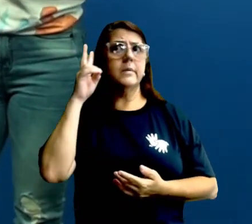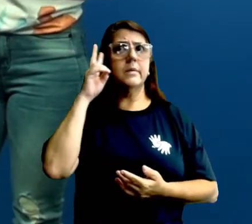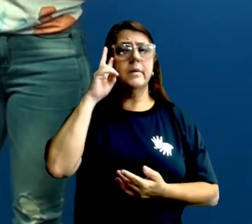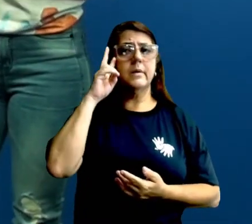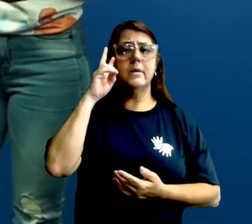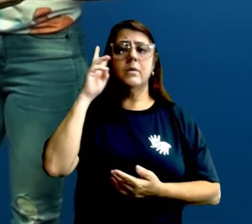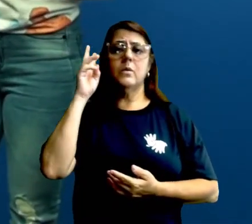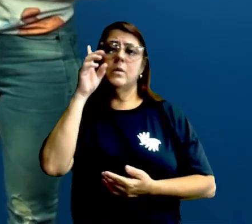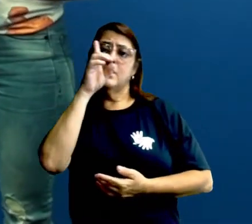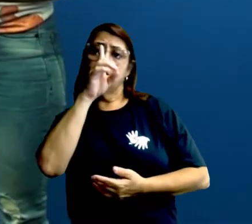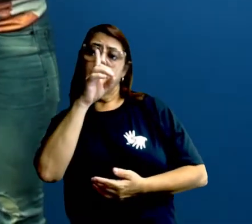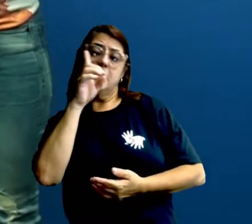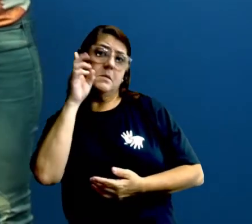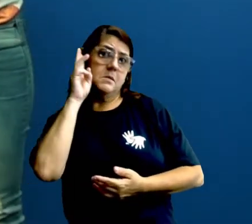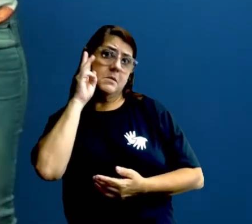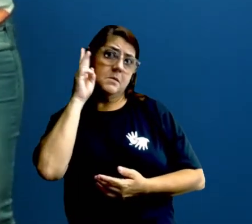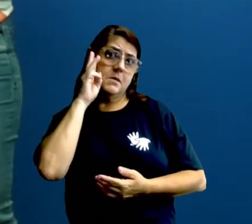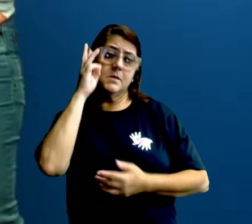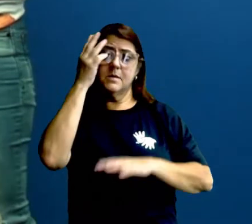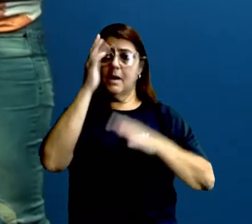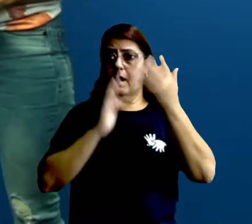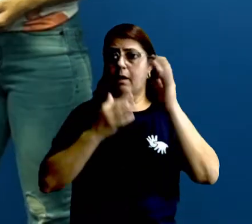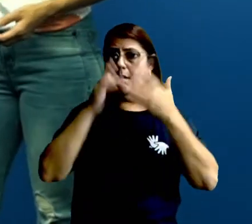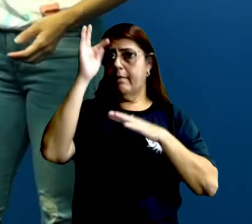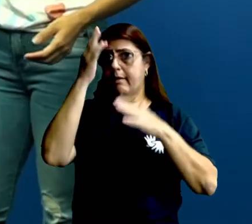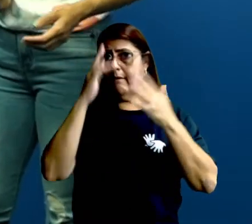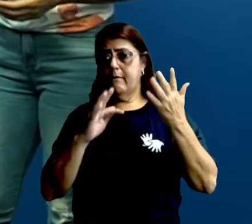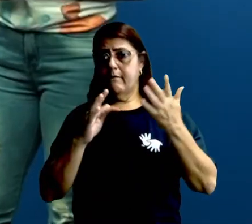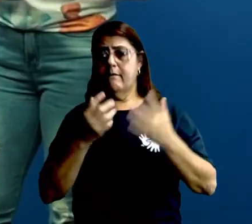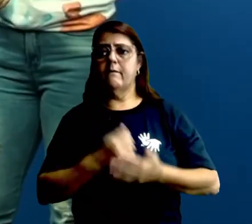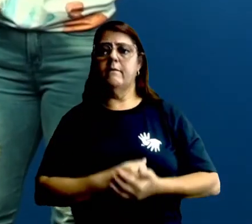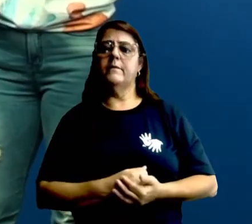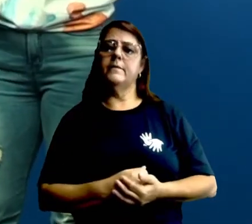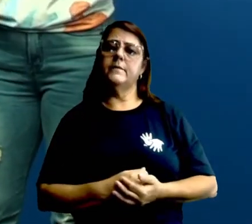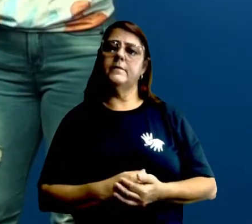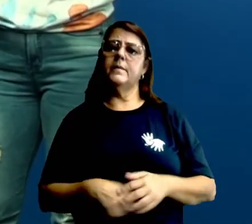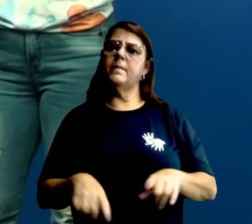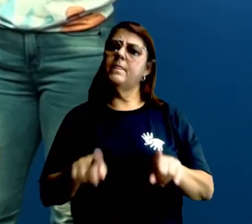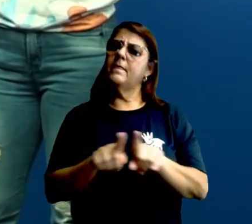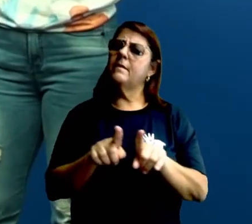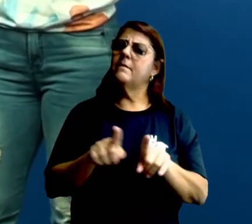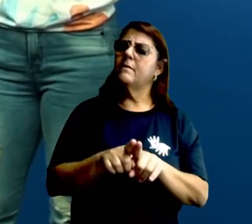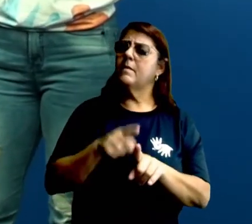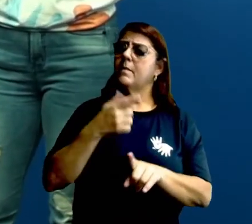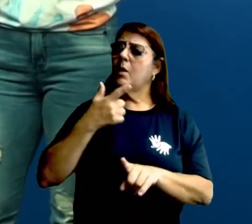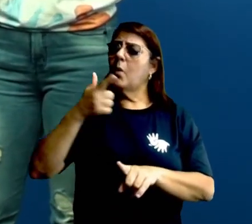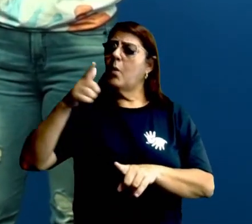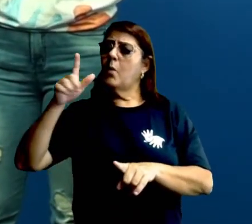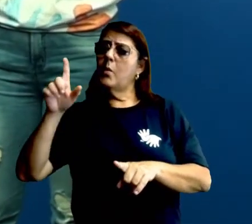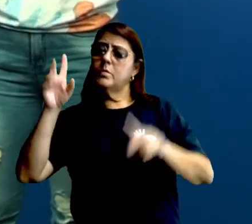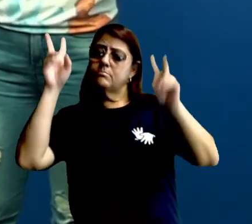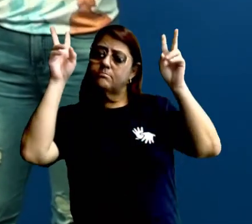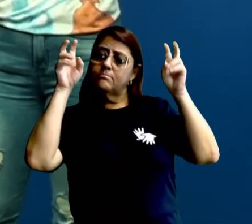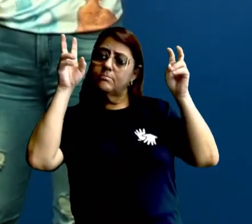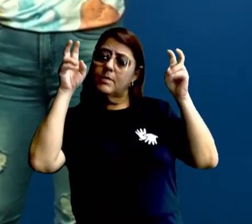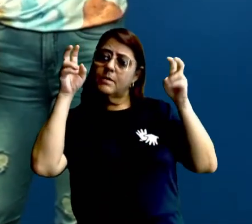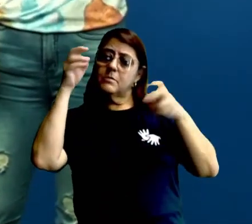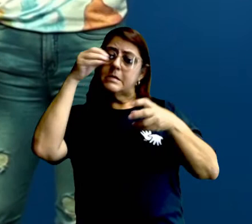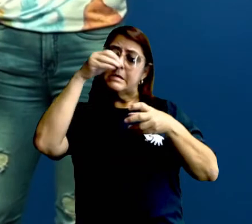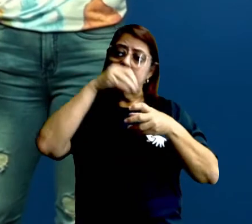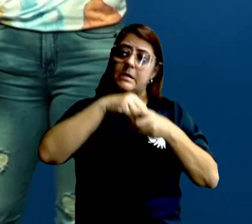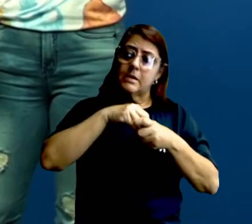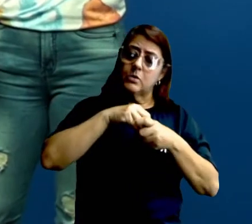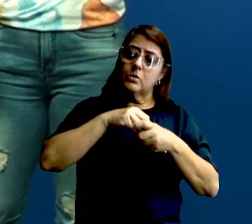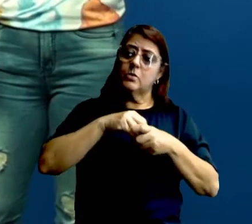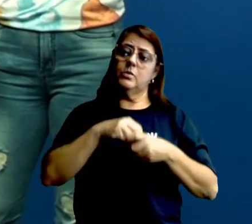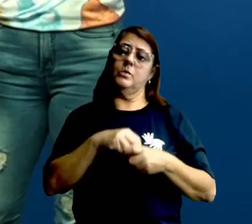carnaval, ou domingo, segunda e terça-feira de carnaval. Além disso, existe outro termo dentro desse,